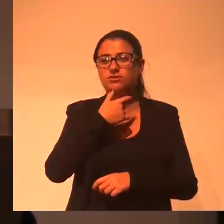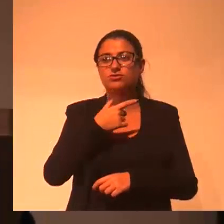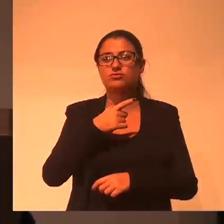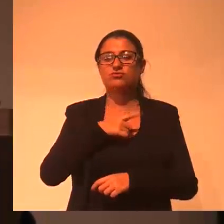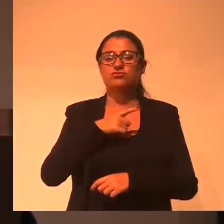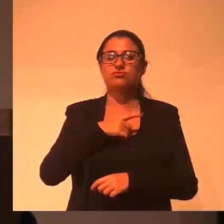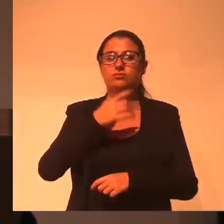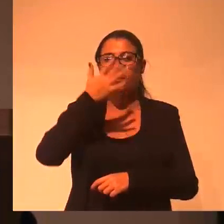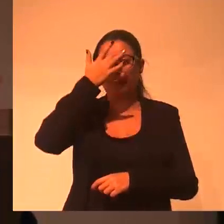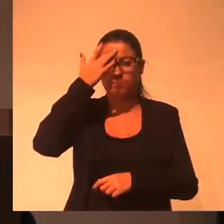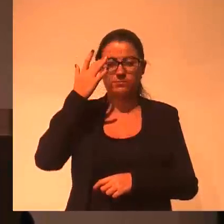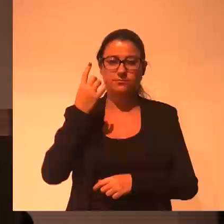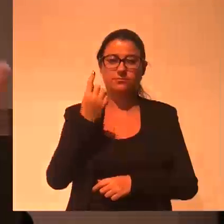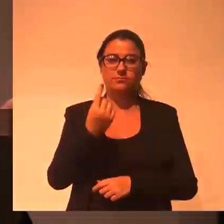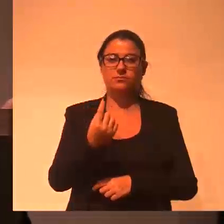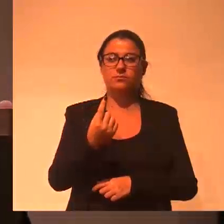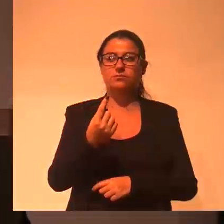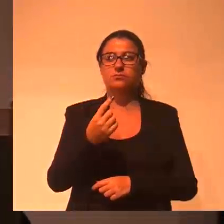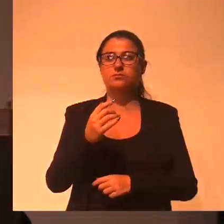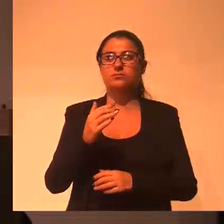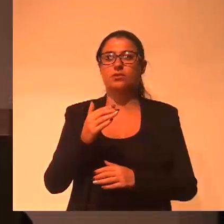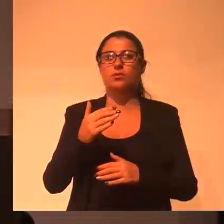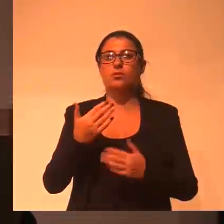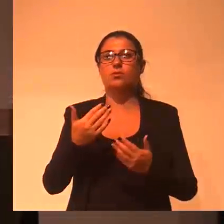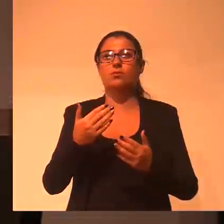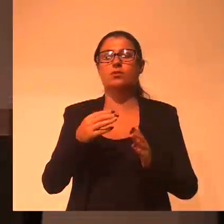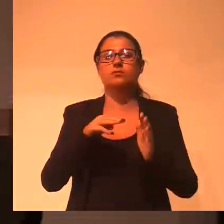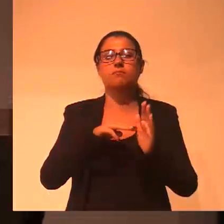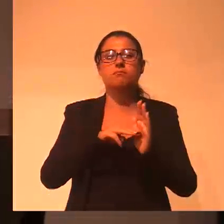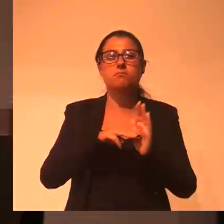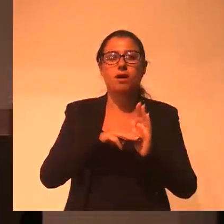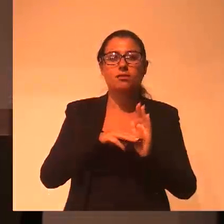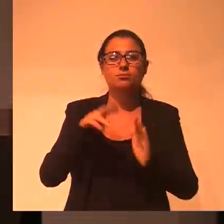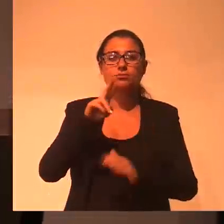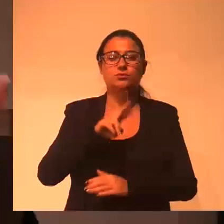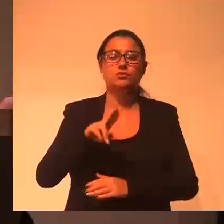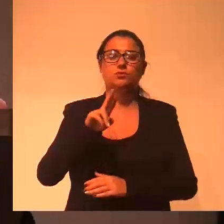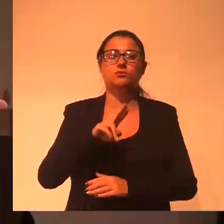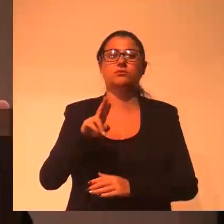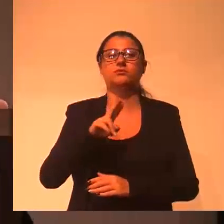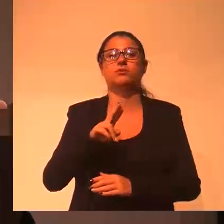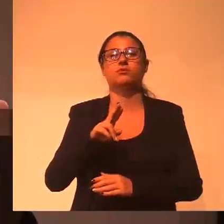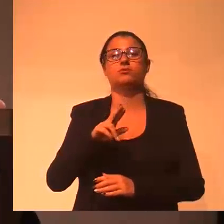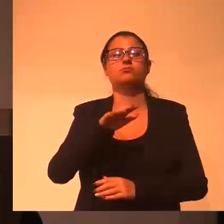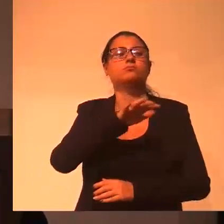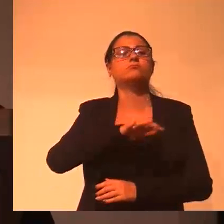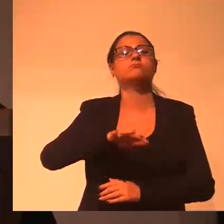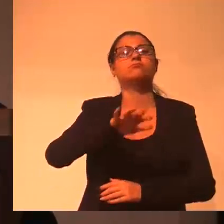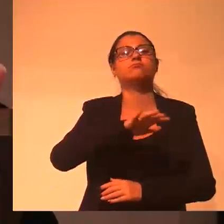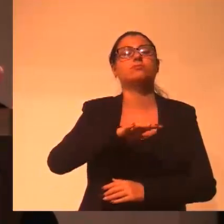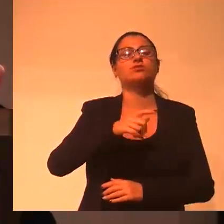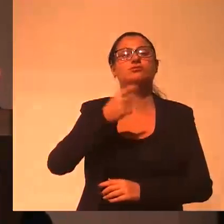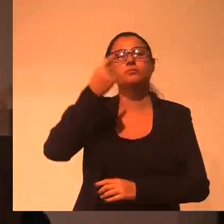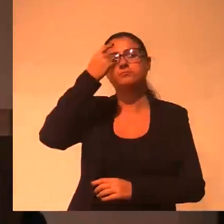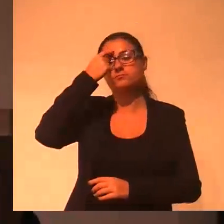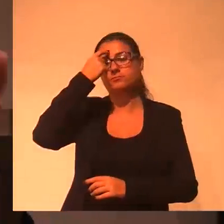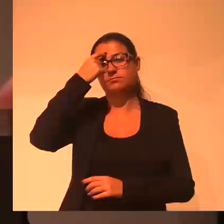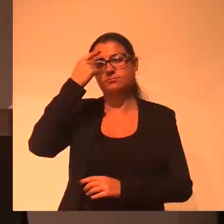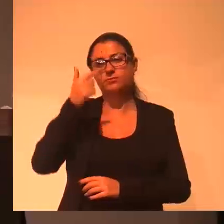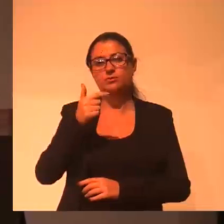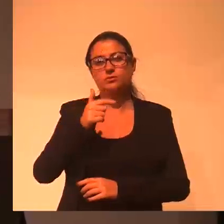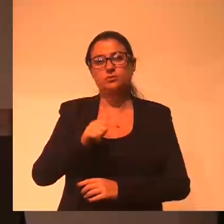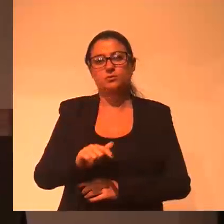precisa repensar, né, quais são os métodos que a gente está utilizando, que tipo de ambiente a gente pode repensar para que mais